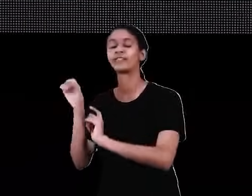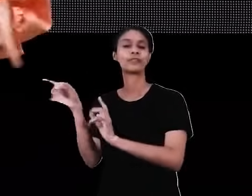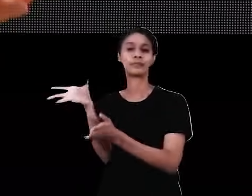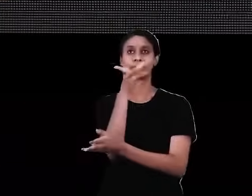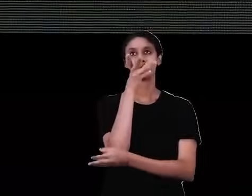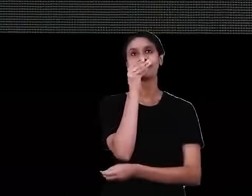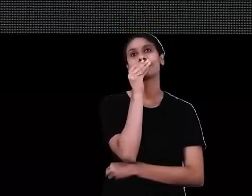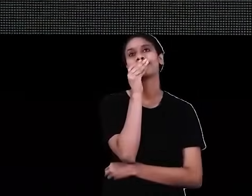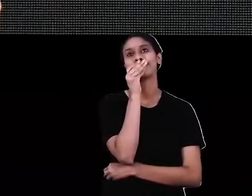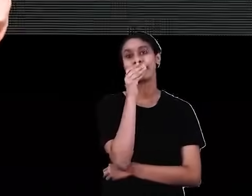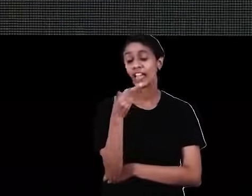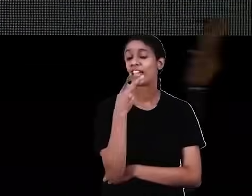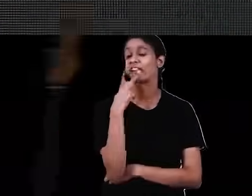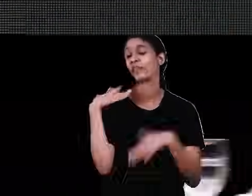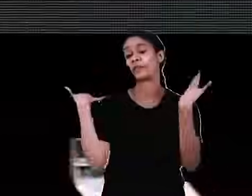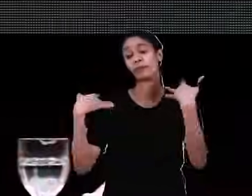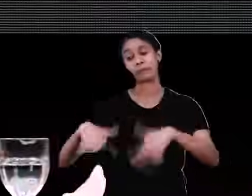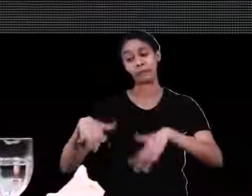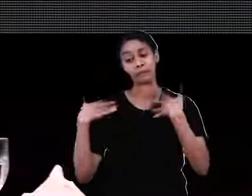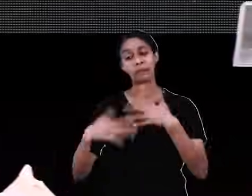Eu falei que era eita atrás de eita.